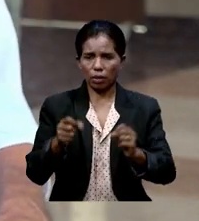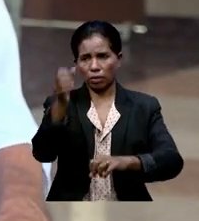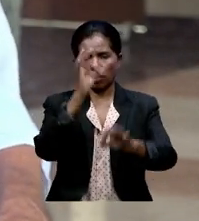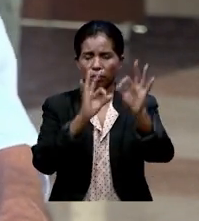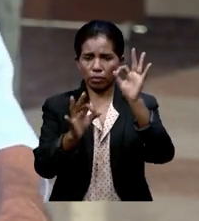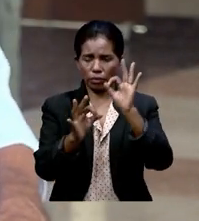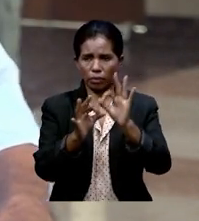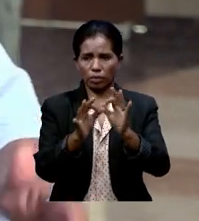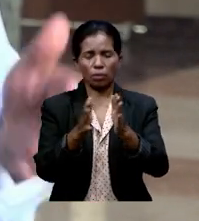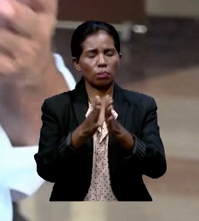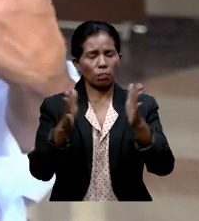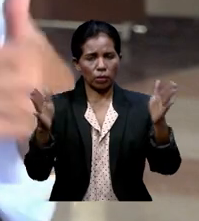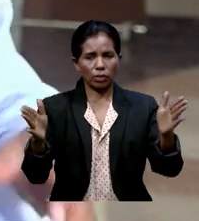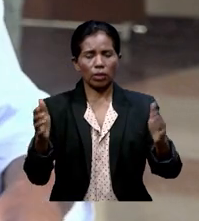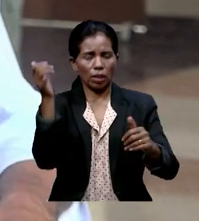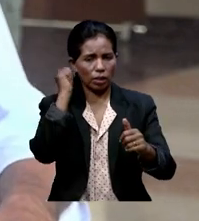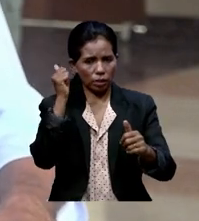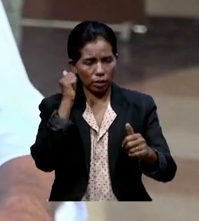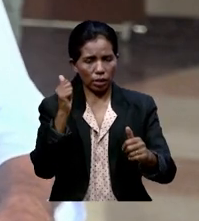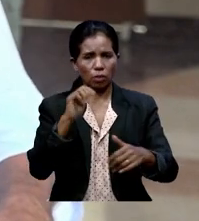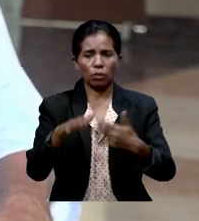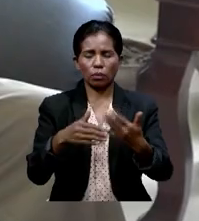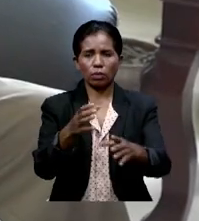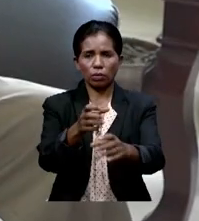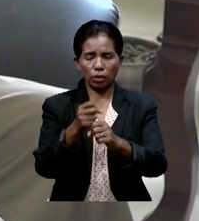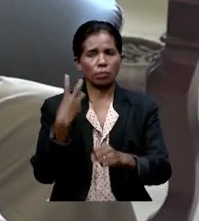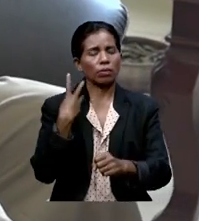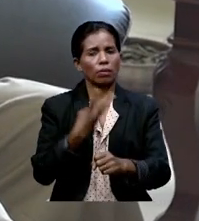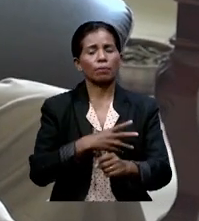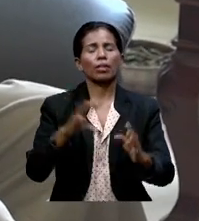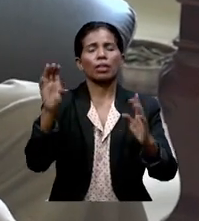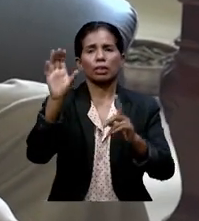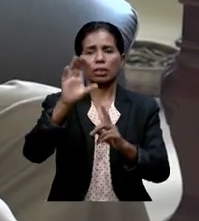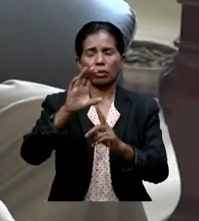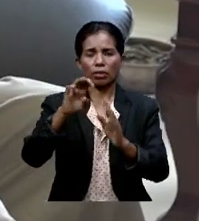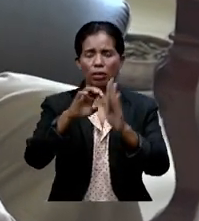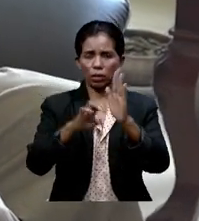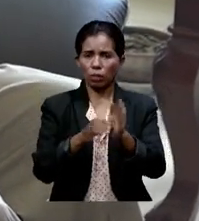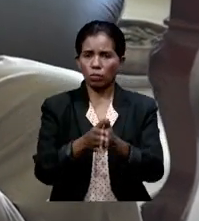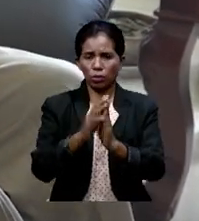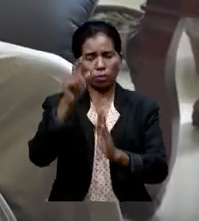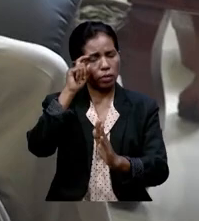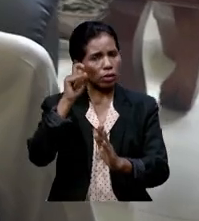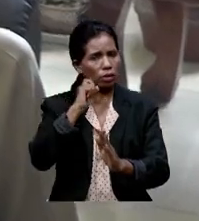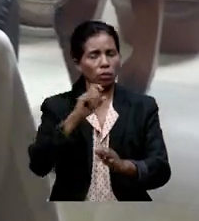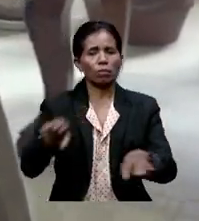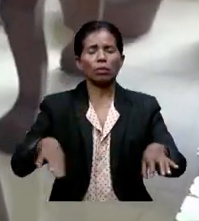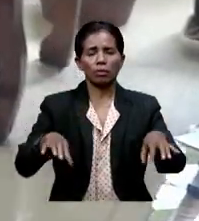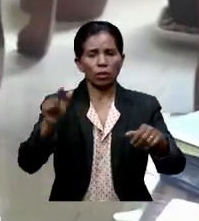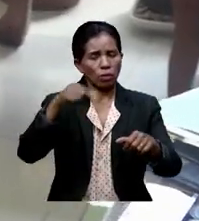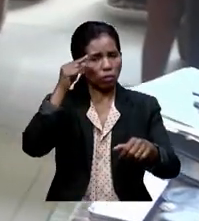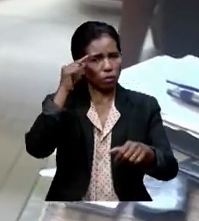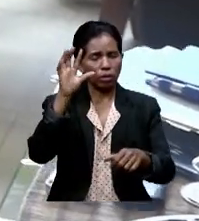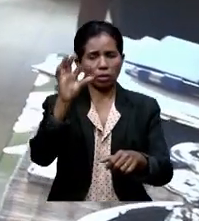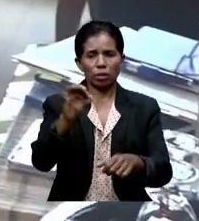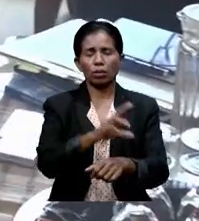a ASEAN toma coríssimo Ita. E encontro na moça é festado o Subachanana Guzmão com o progresso, serviço, governo da